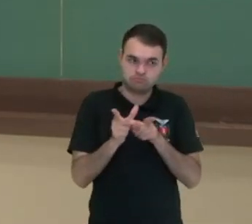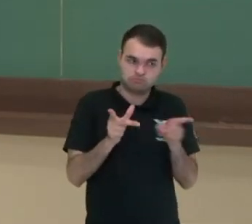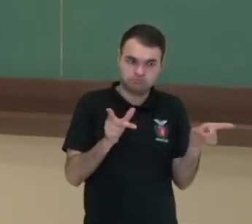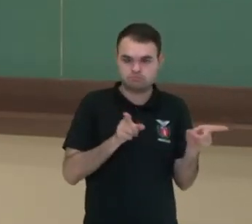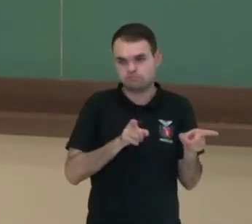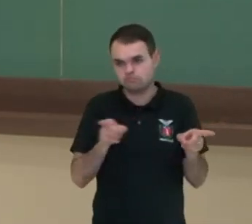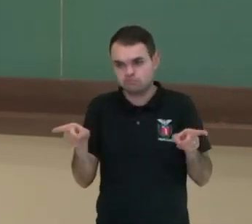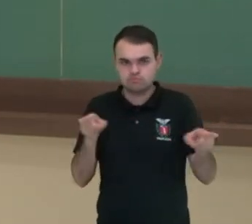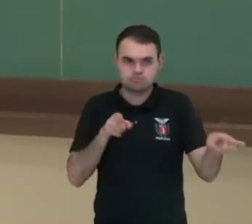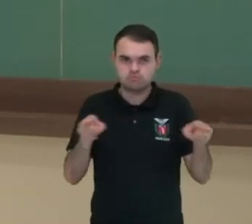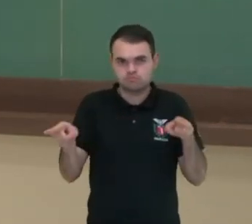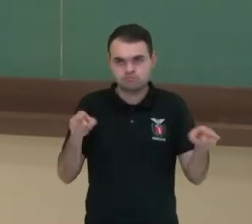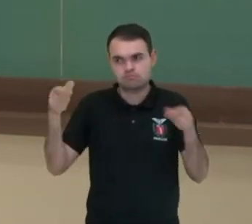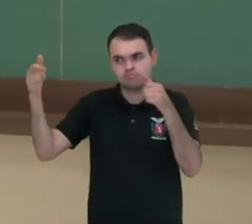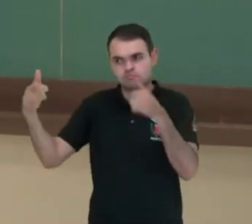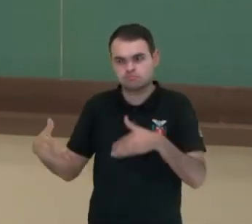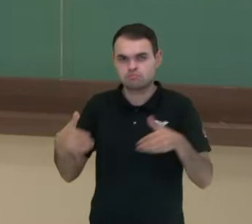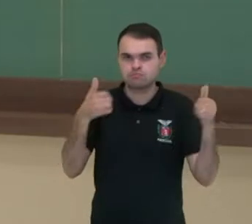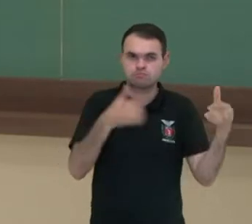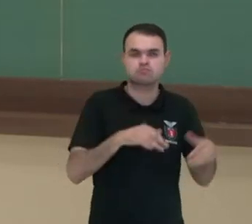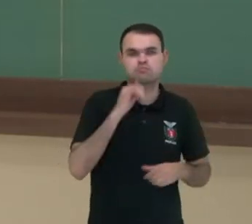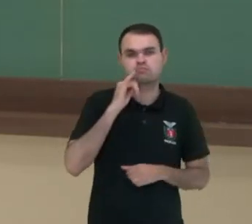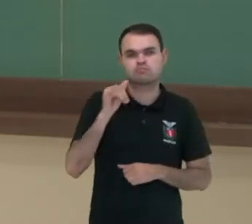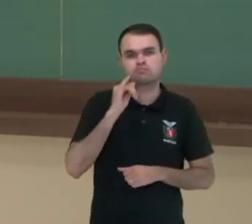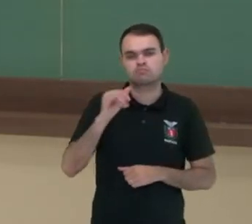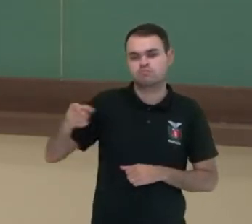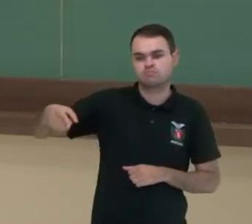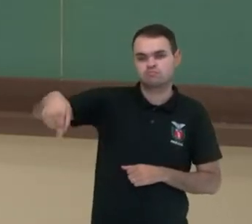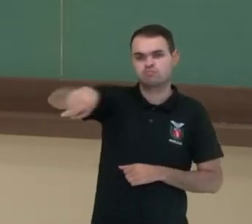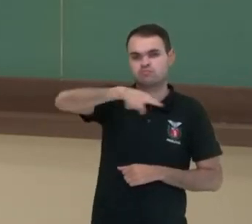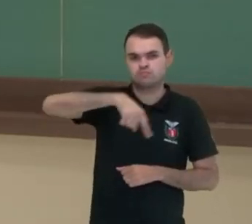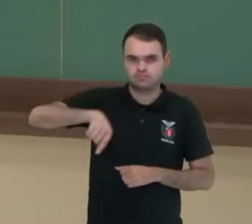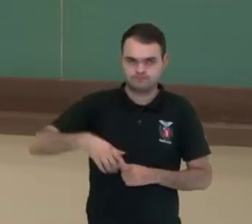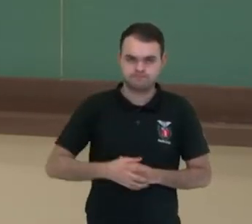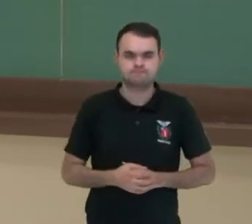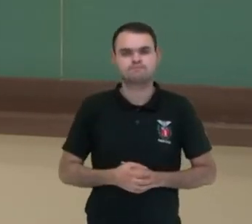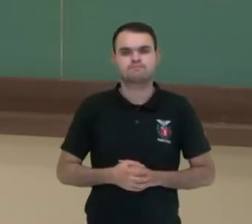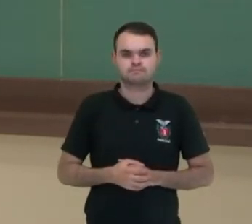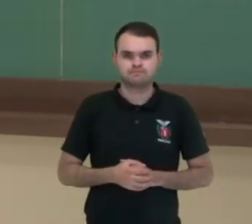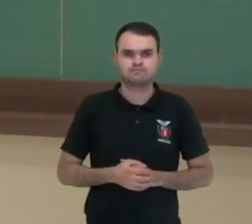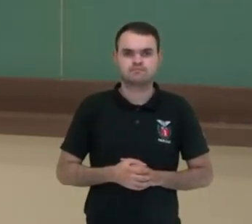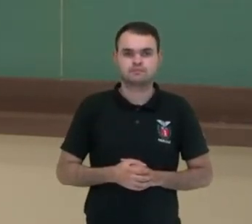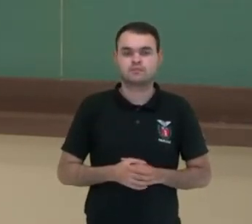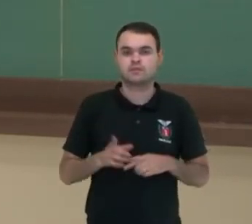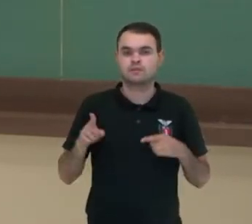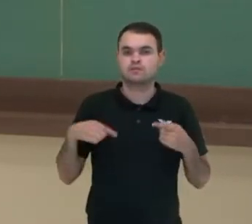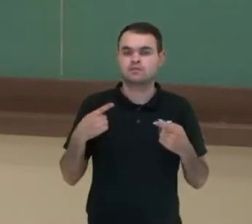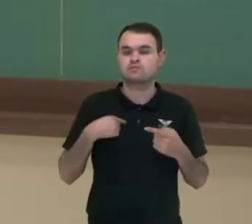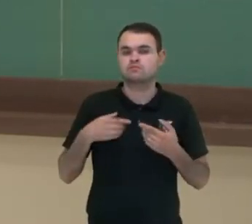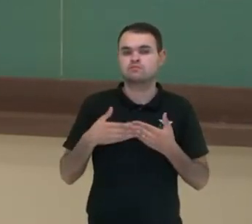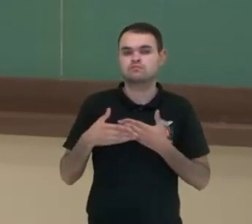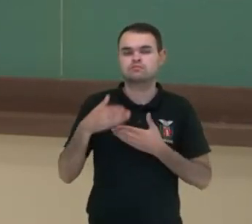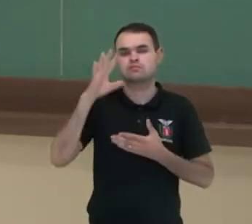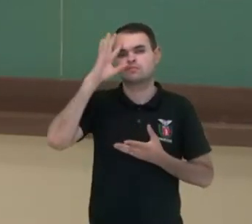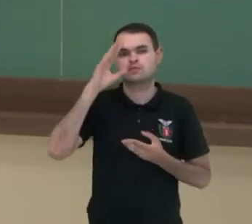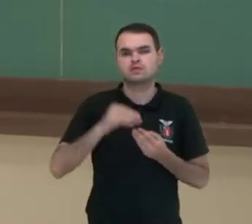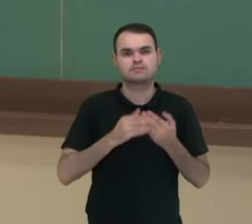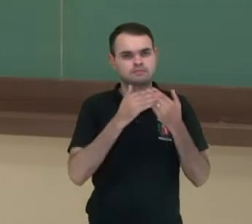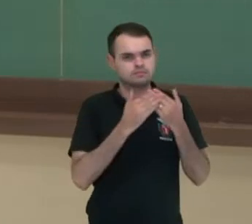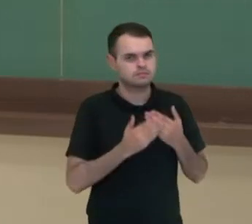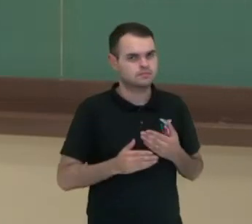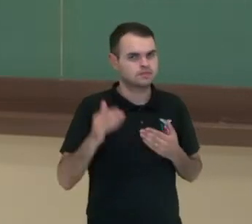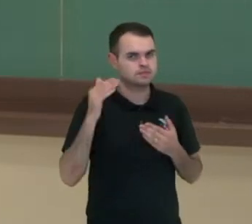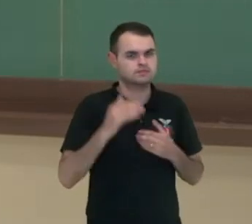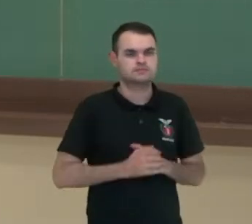apenas relata os fatos que aconteceram com outros personagens, certo? Nós vamos compreender melhor mais adiante,